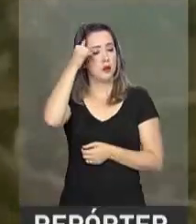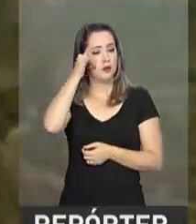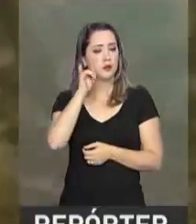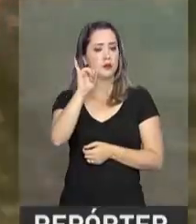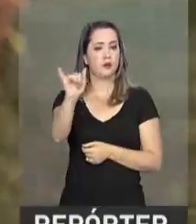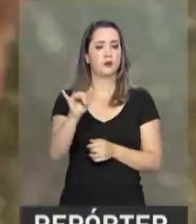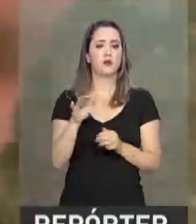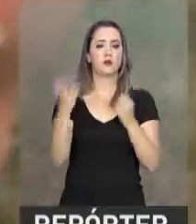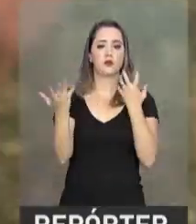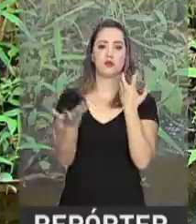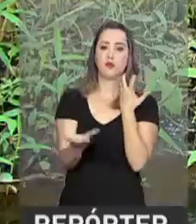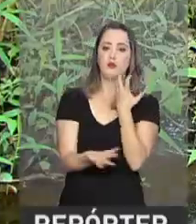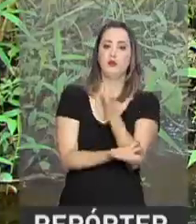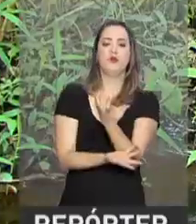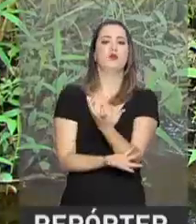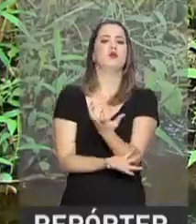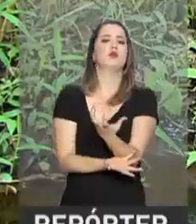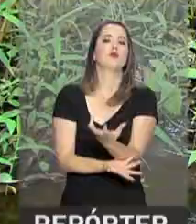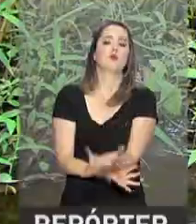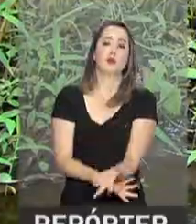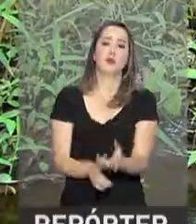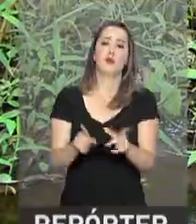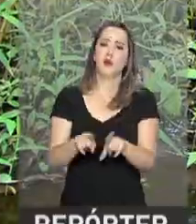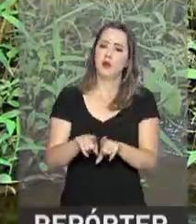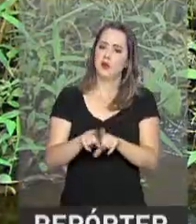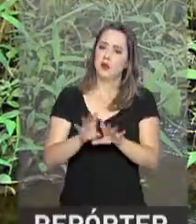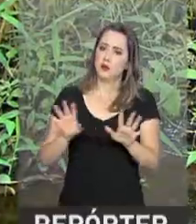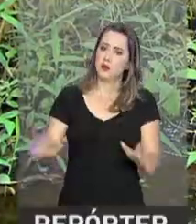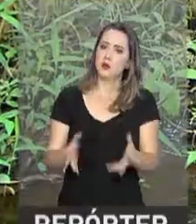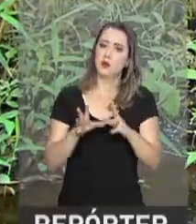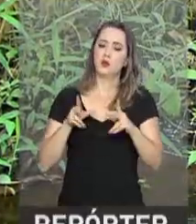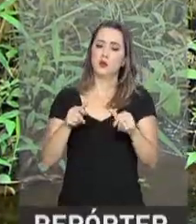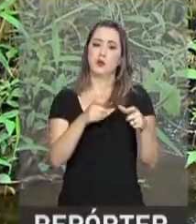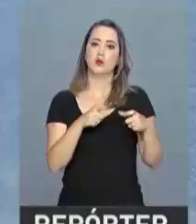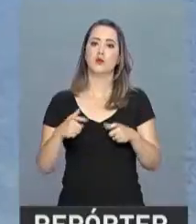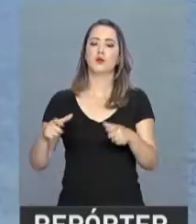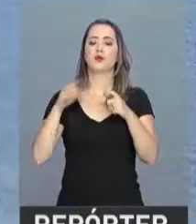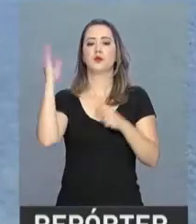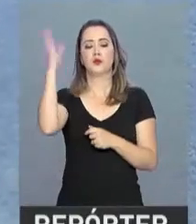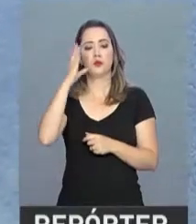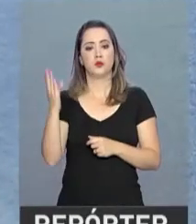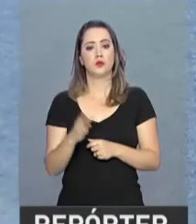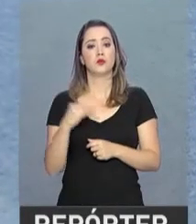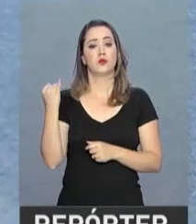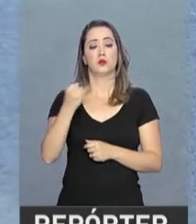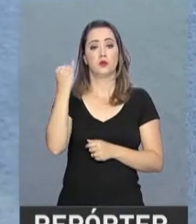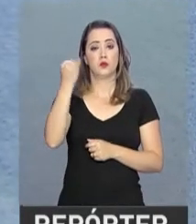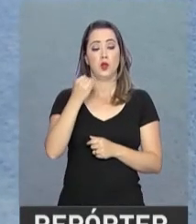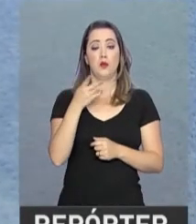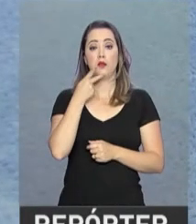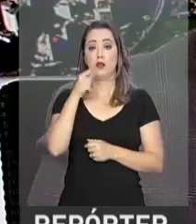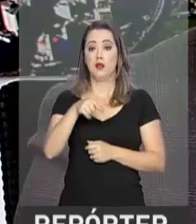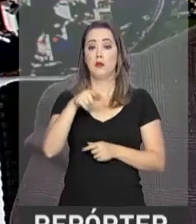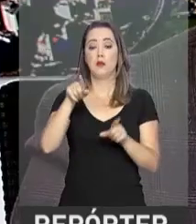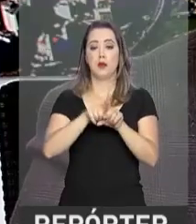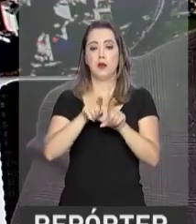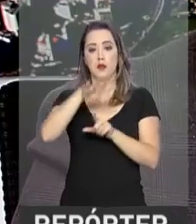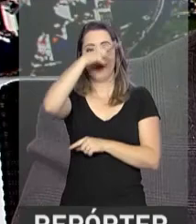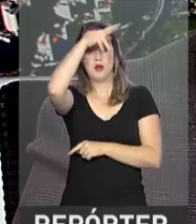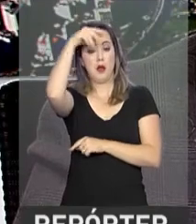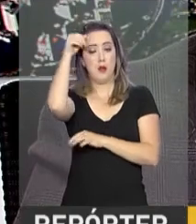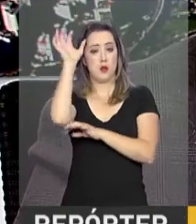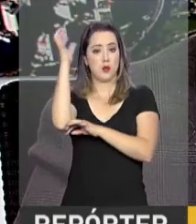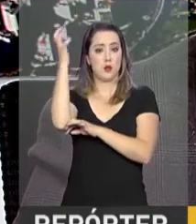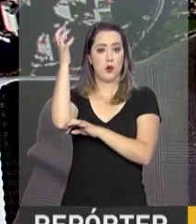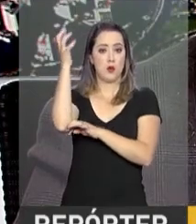desmatamento ilegal a ação envolve todos os biomas brasileiros com destaque para a amazônia são quatro